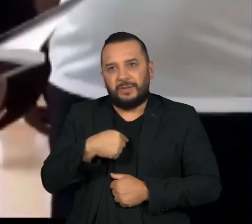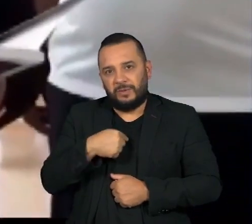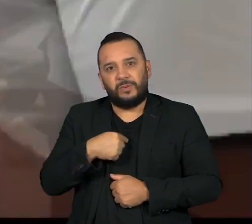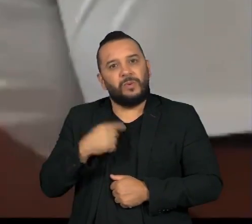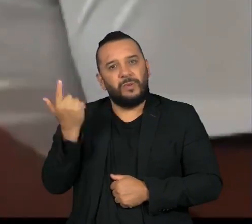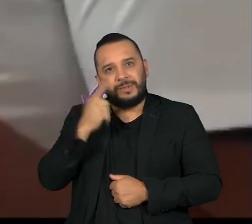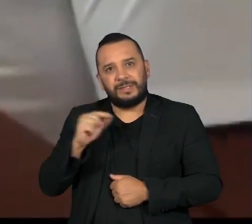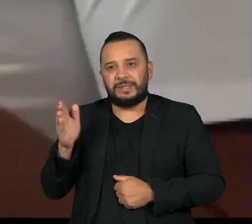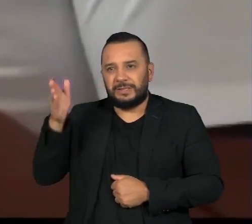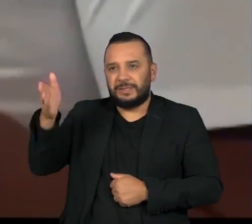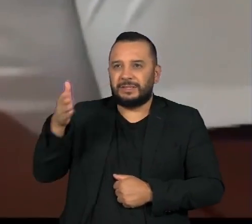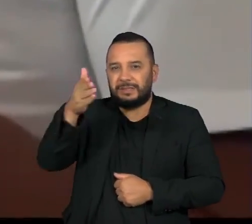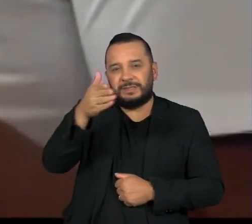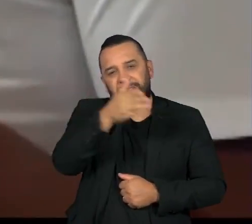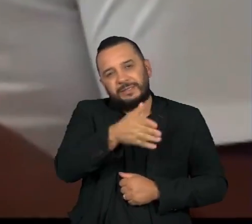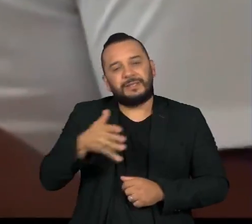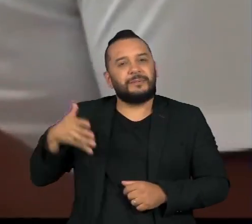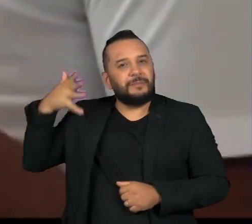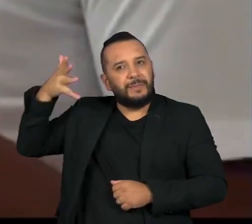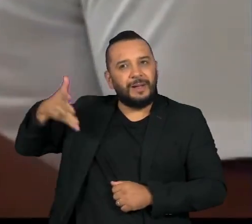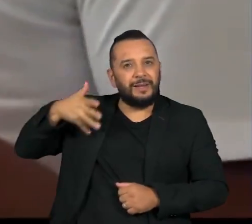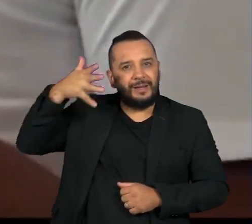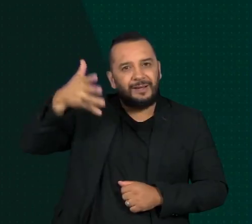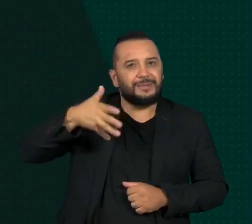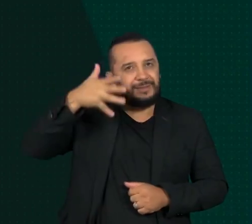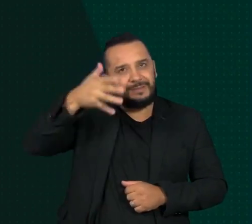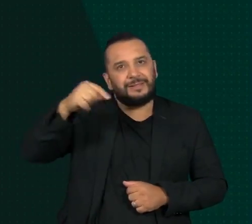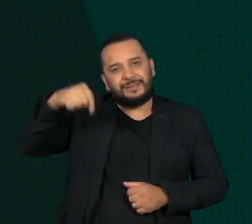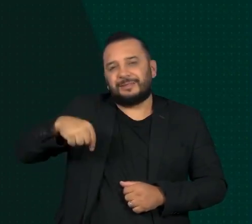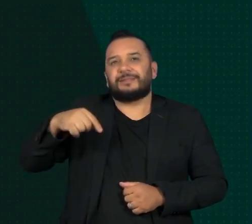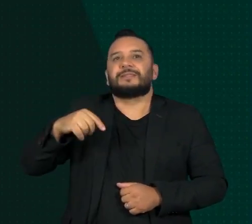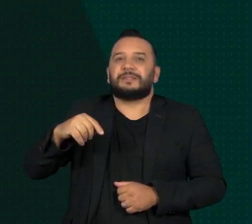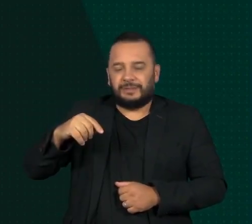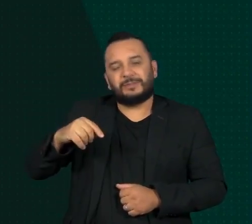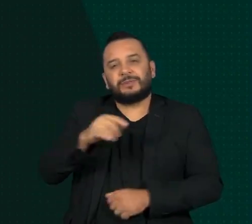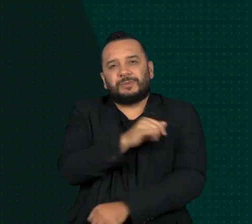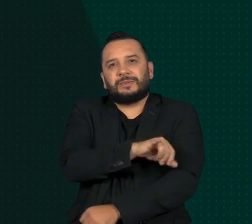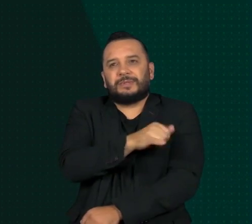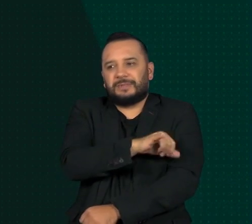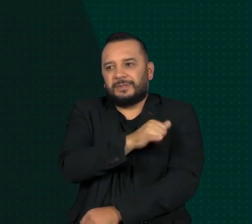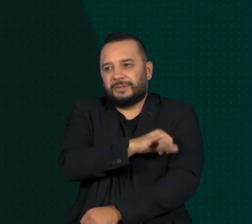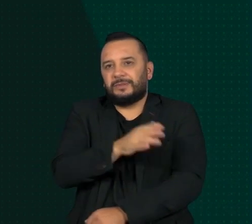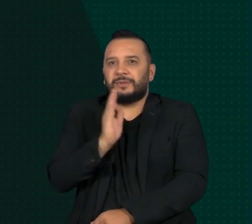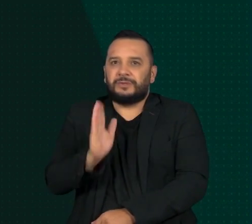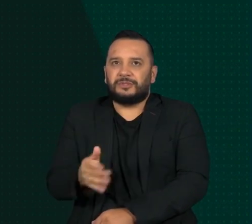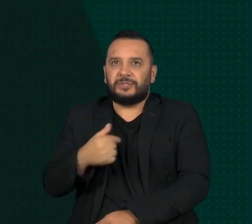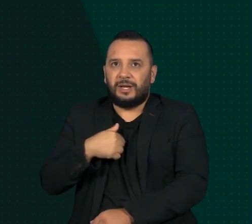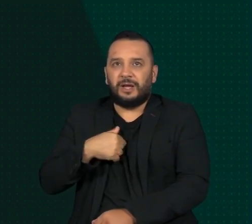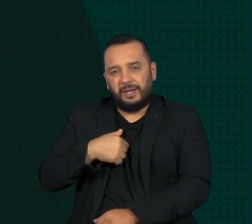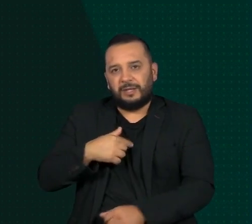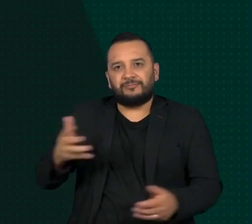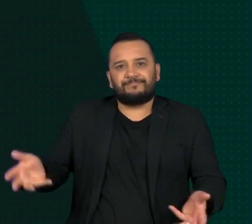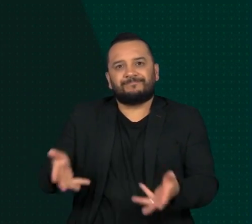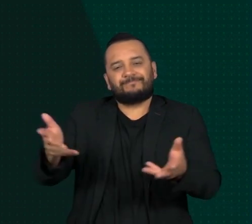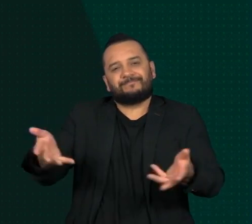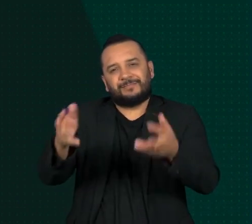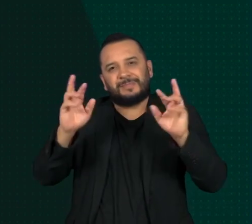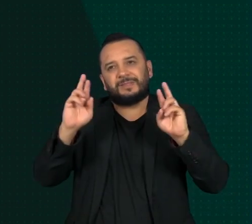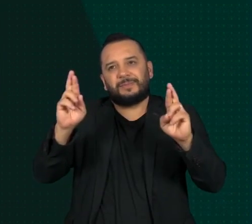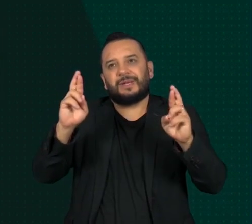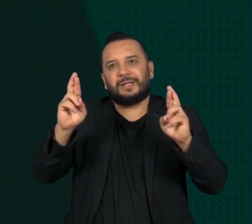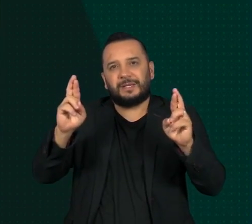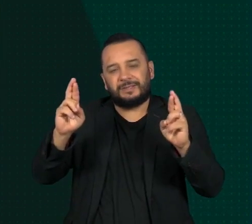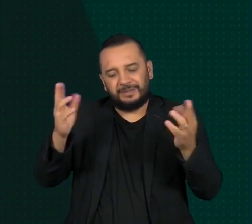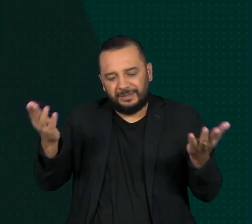em todas as edições do evento da Bienal Internacional do Rio. Eu recebo mensagens de pessoas que passam a ter esperança, né, com a minha